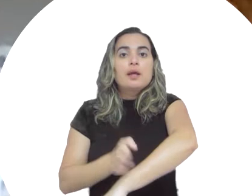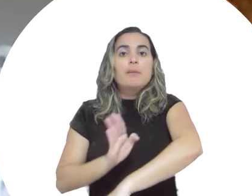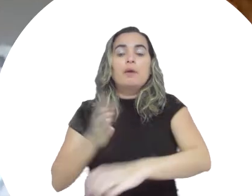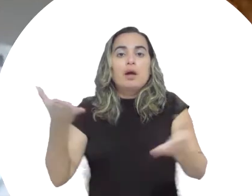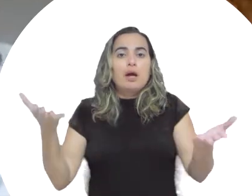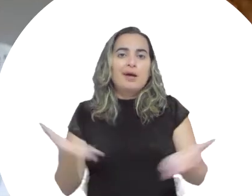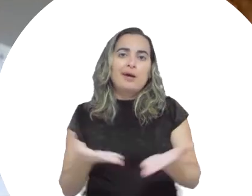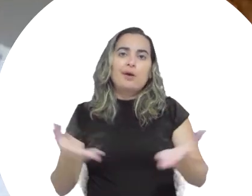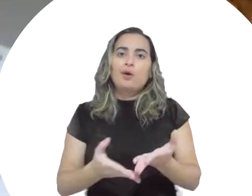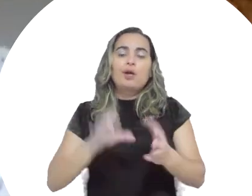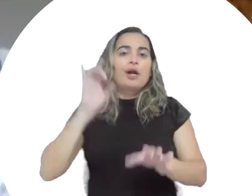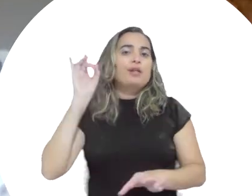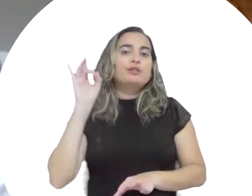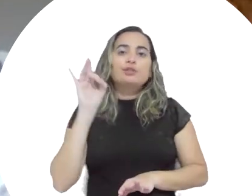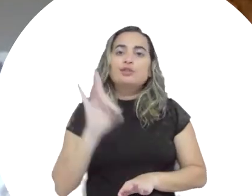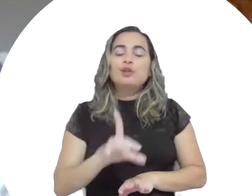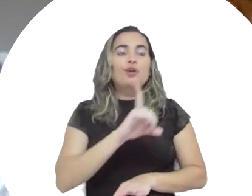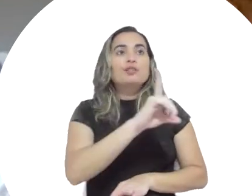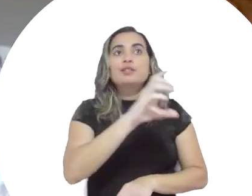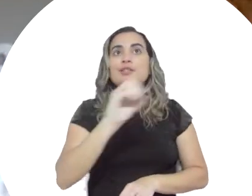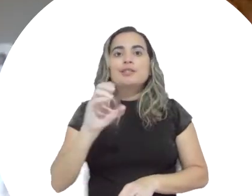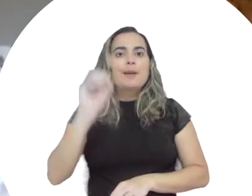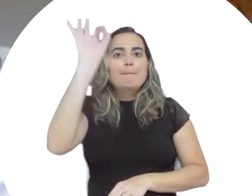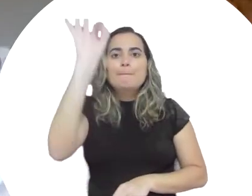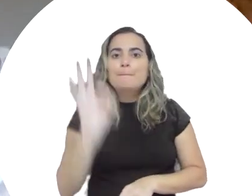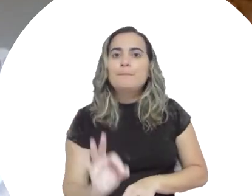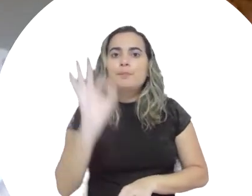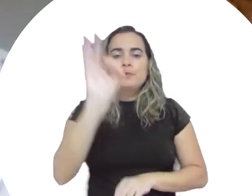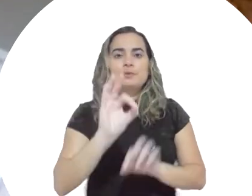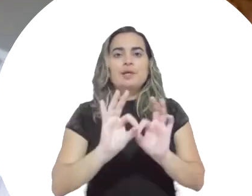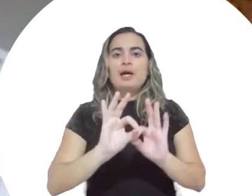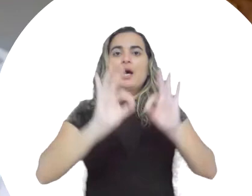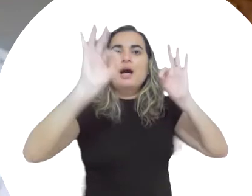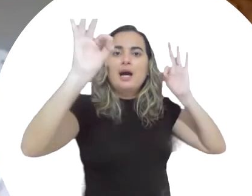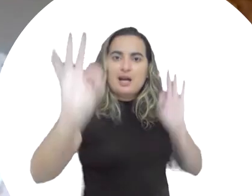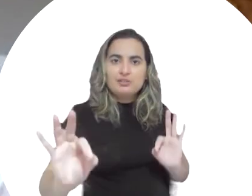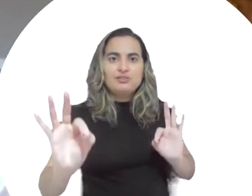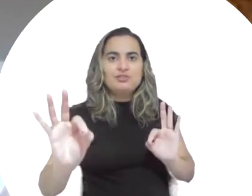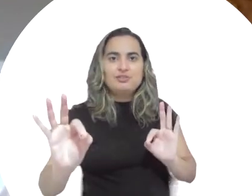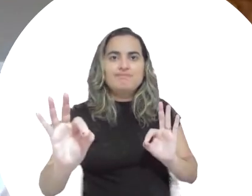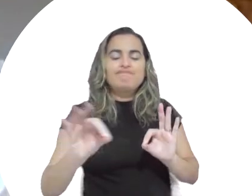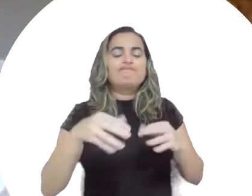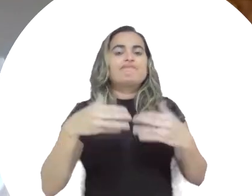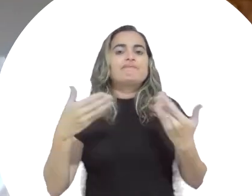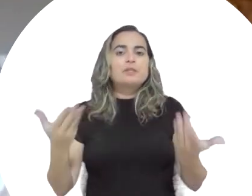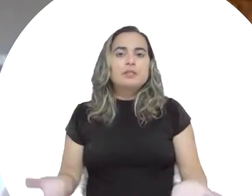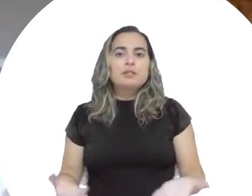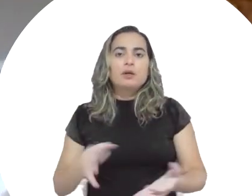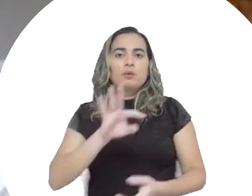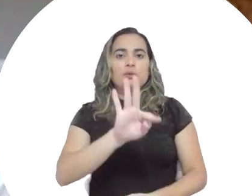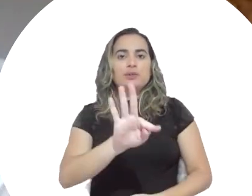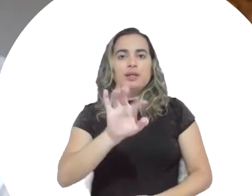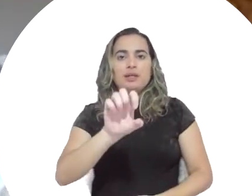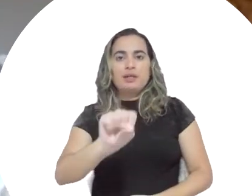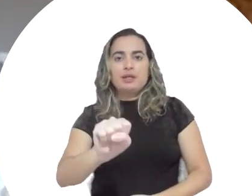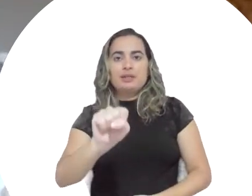mesário, ele está praticamente 100% à distância, na modalidade à distância.